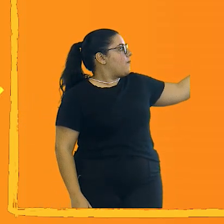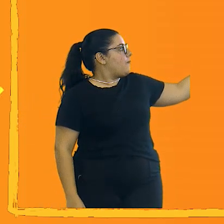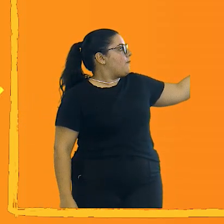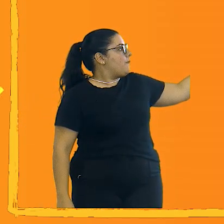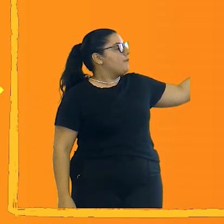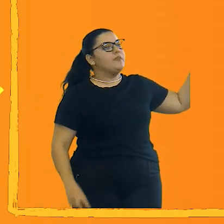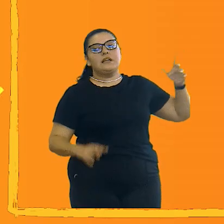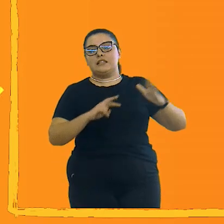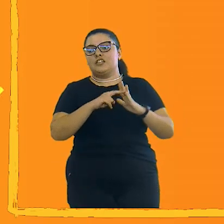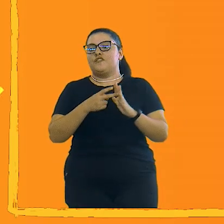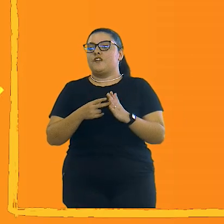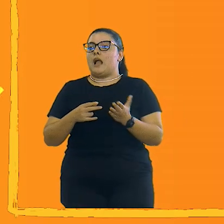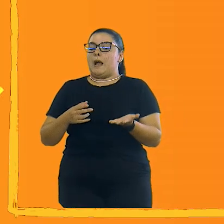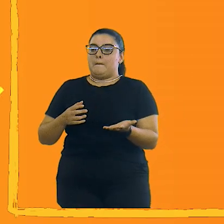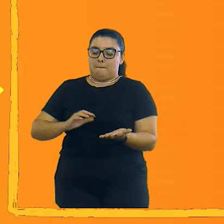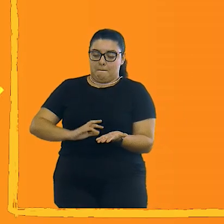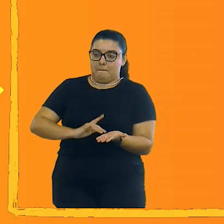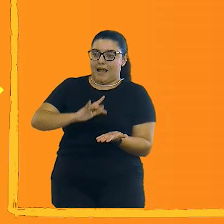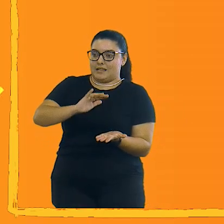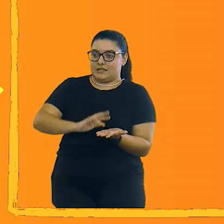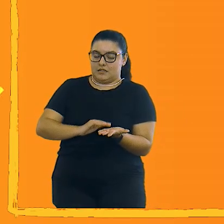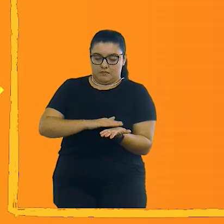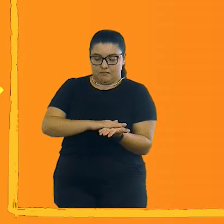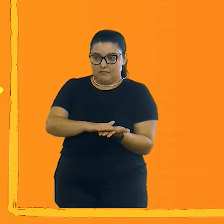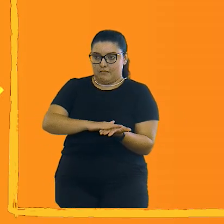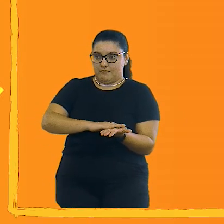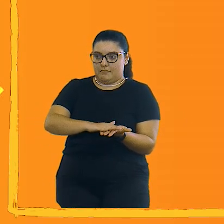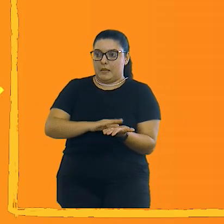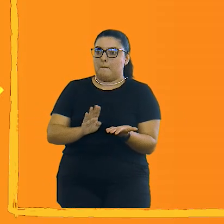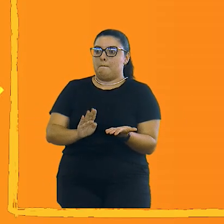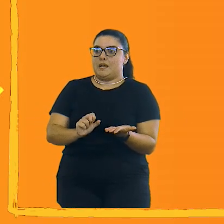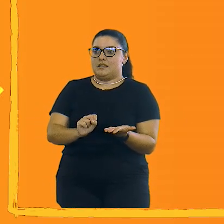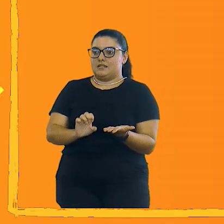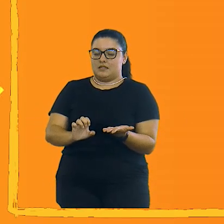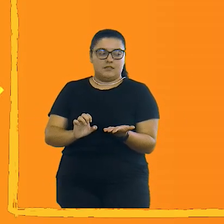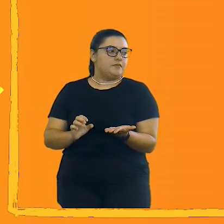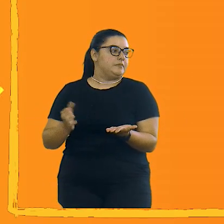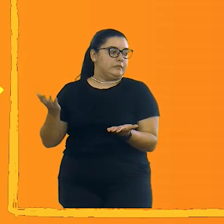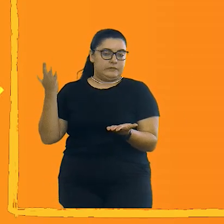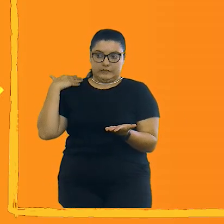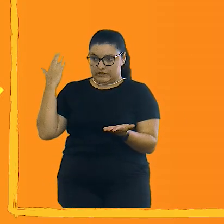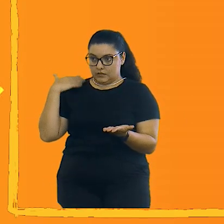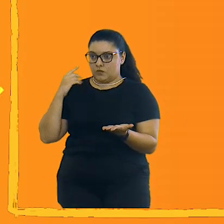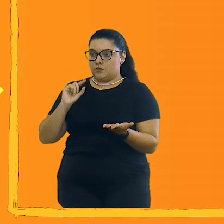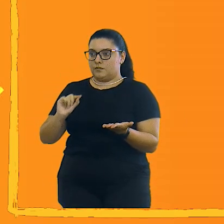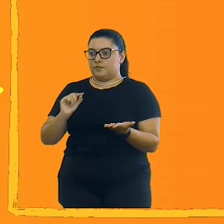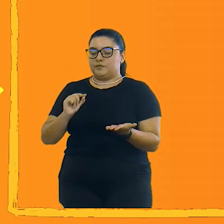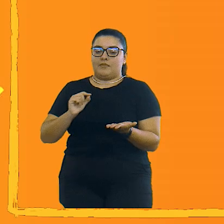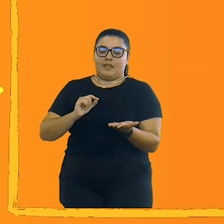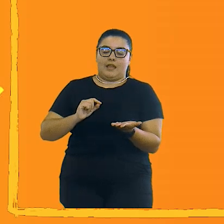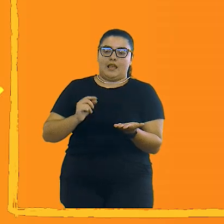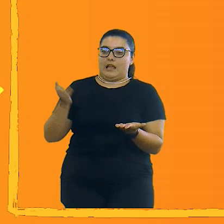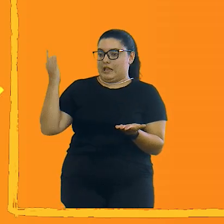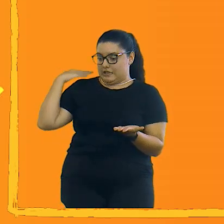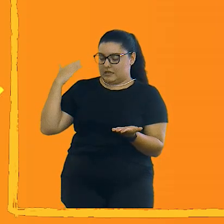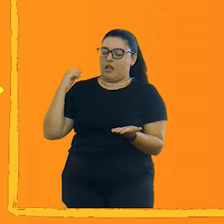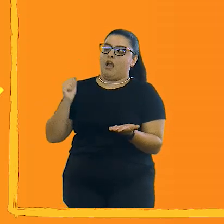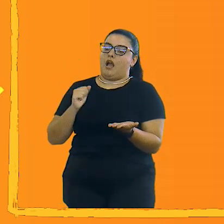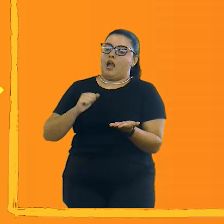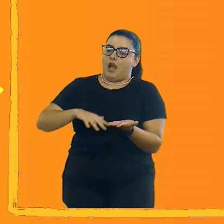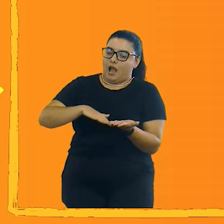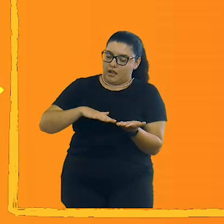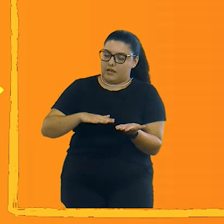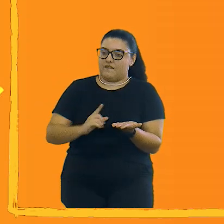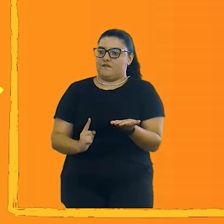ó multiplicado pela altura de 3,2 anteriormente área da base